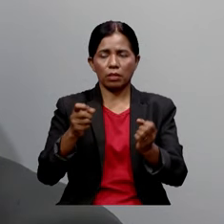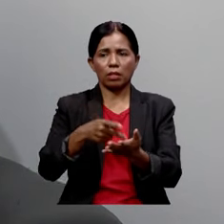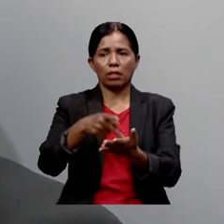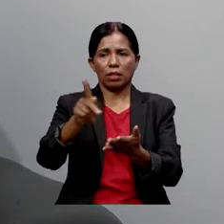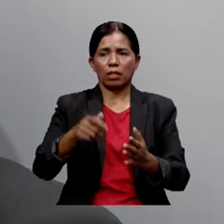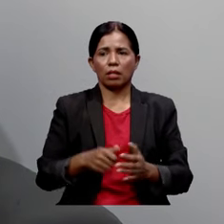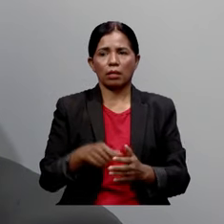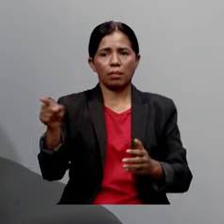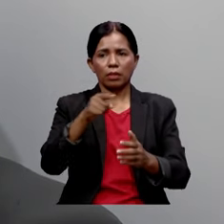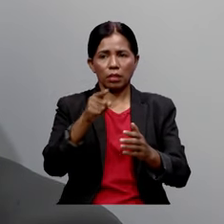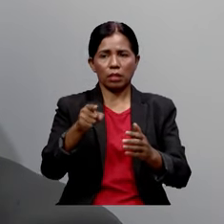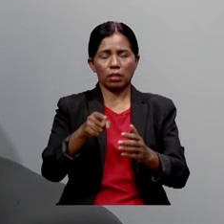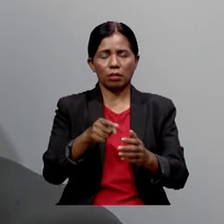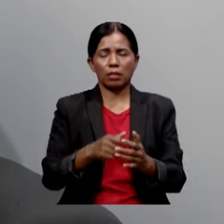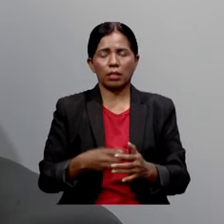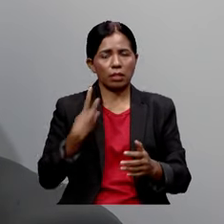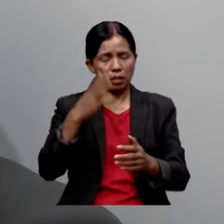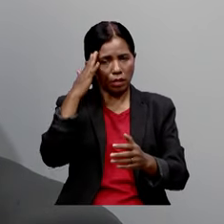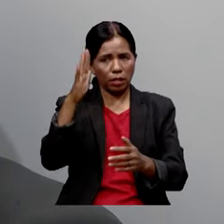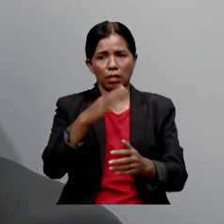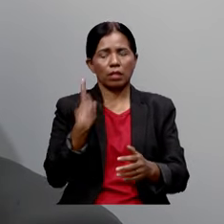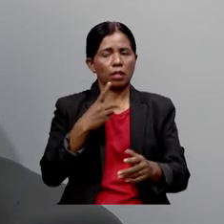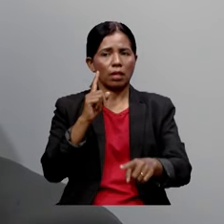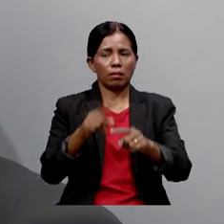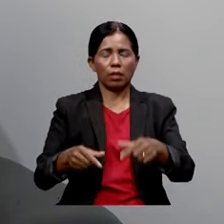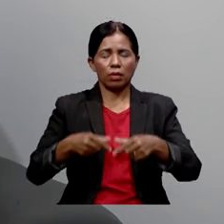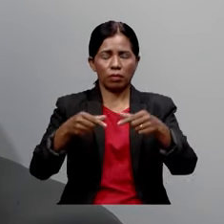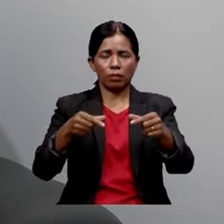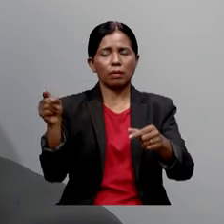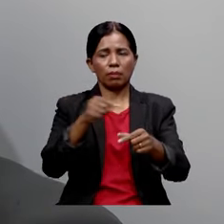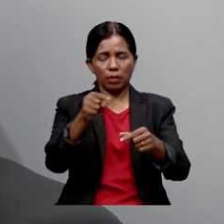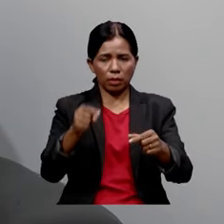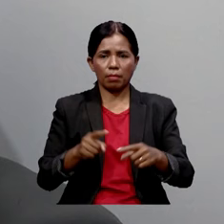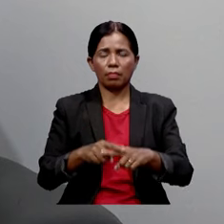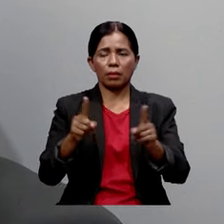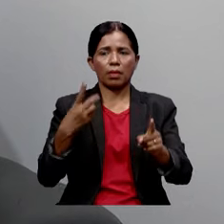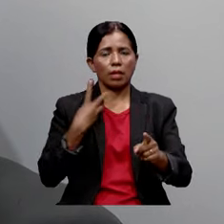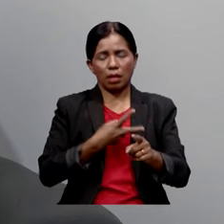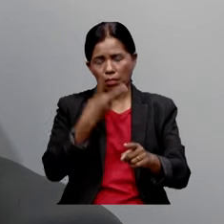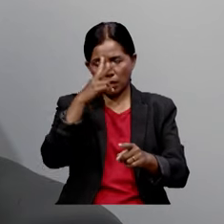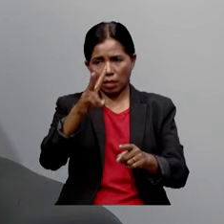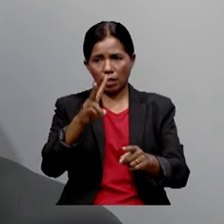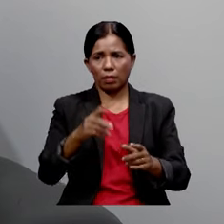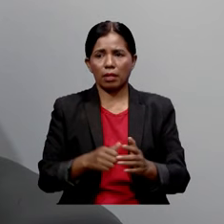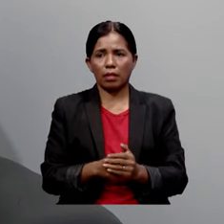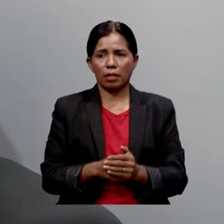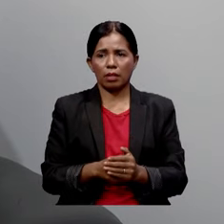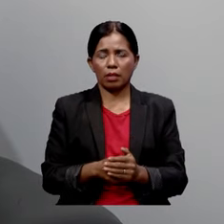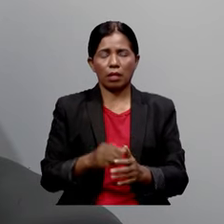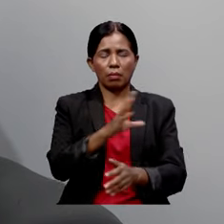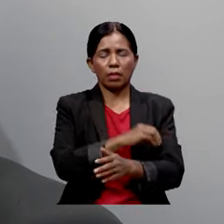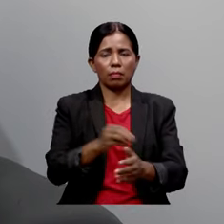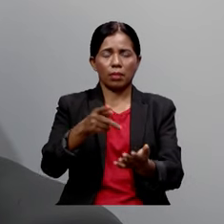Bom, percentagem mas cálculo dele. La velha foi percentagem certeza. Mas a minha reta que a ba pensão